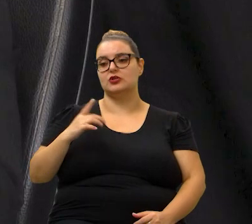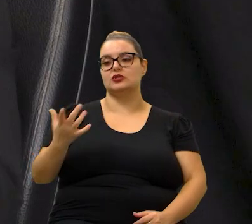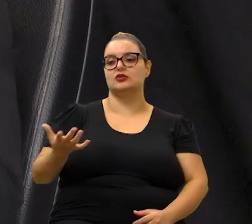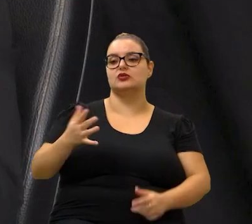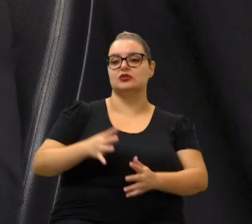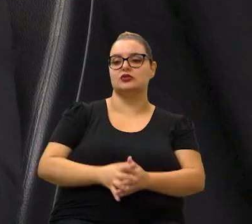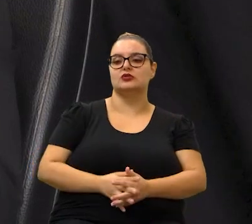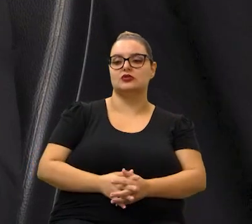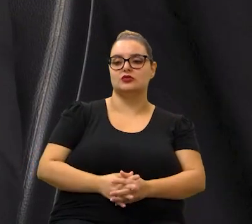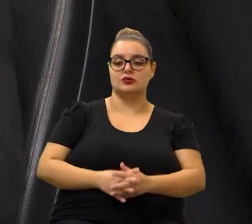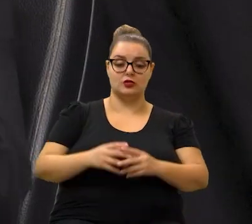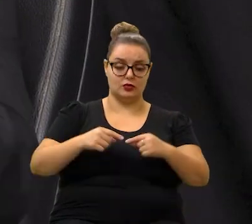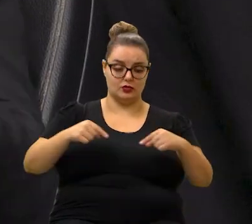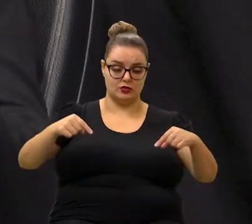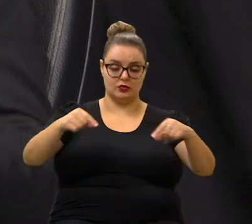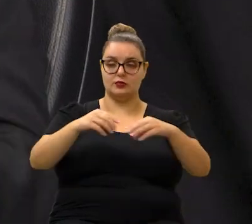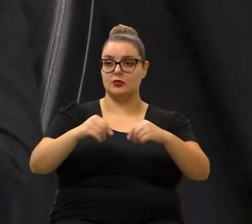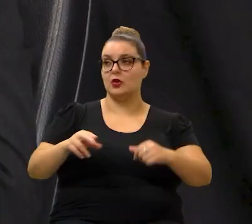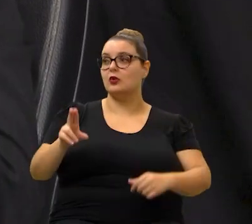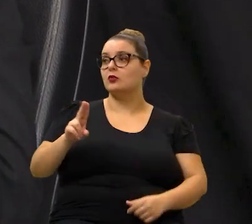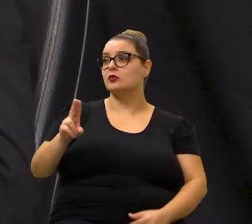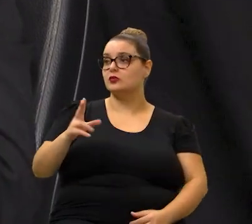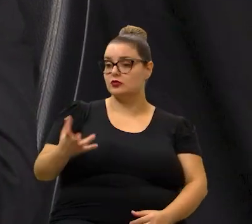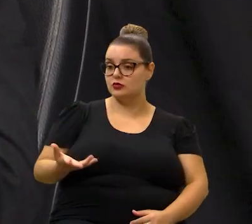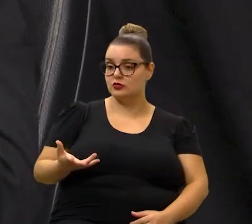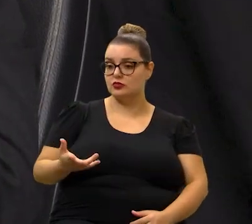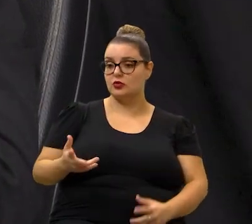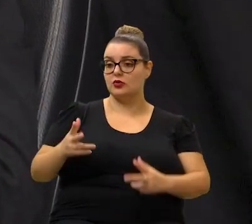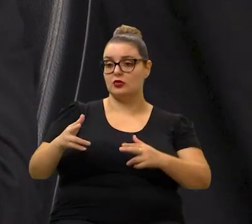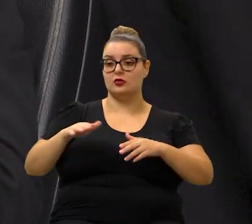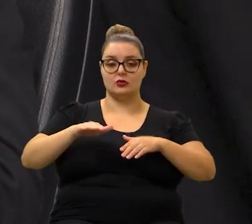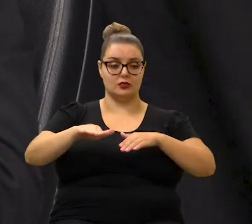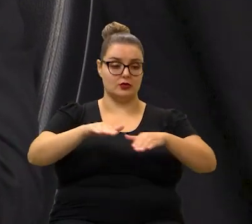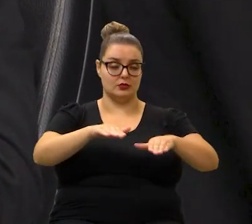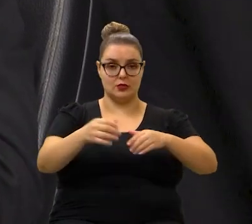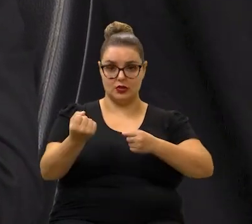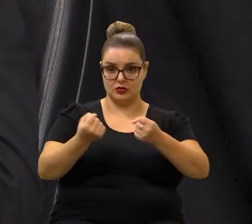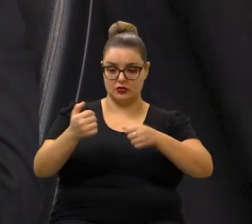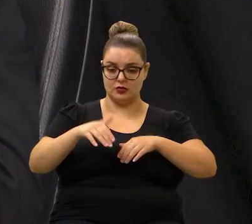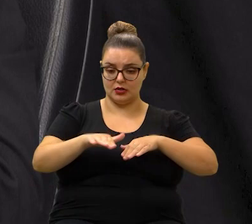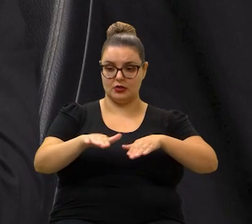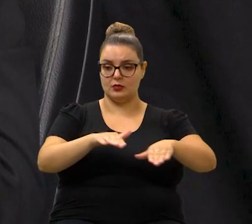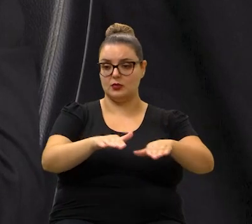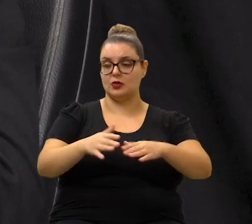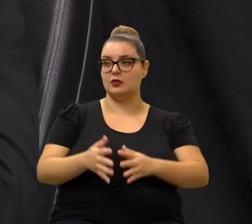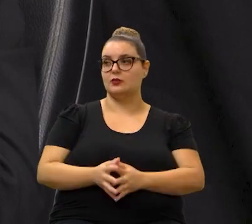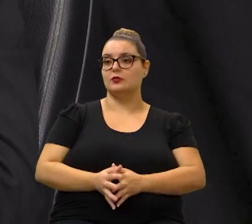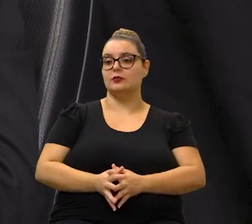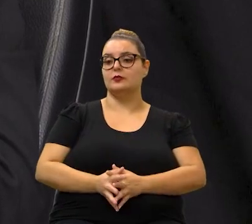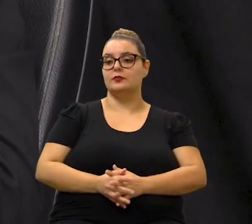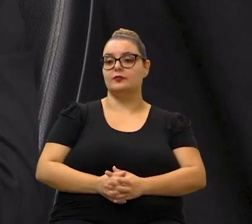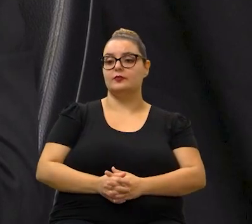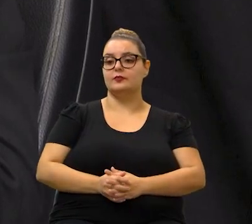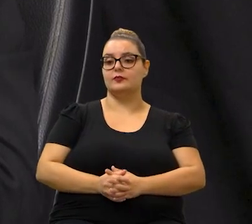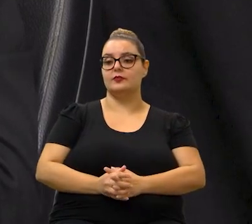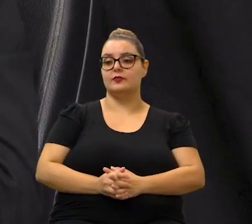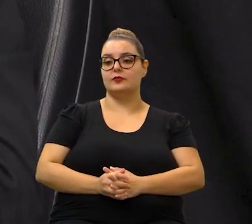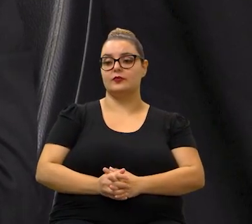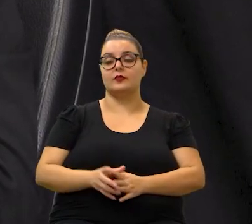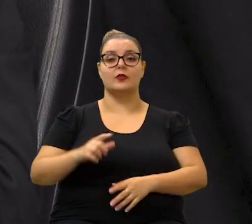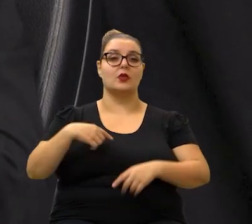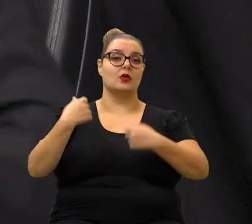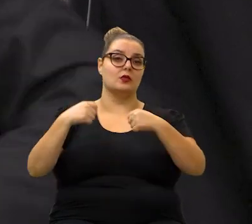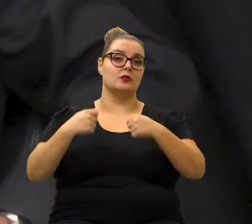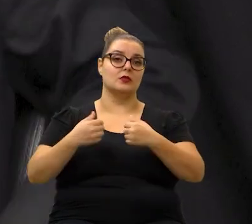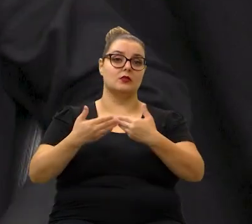uma um terreno que muitos até utilizavam usavam como estacionamento e aí eu precisei